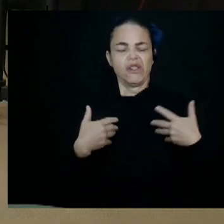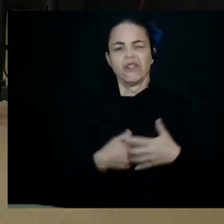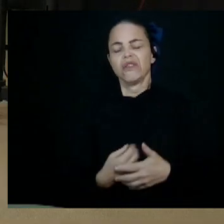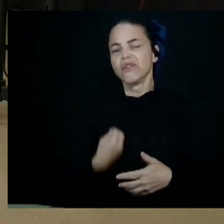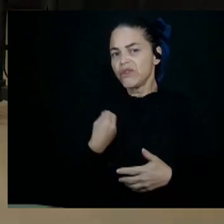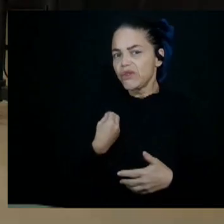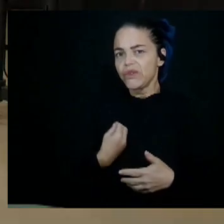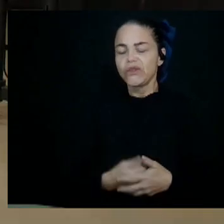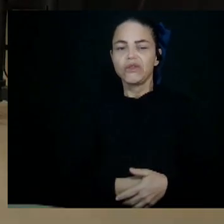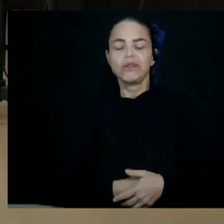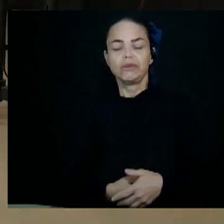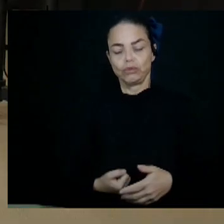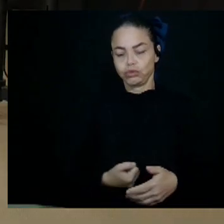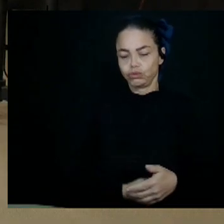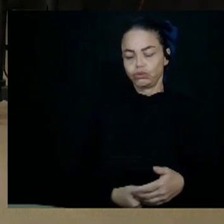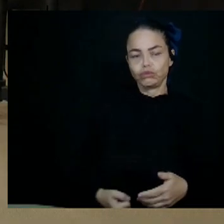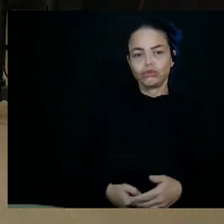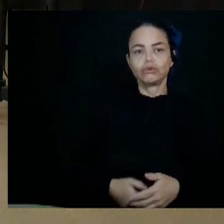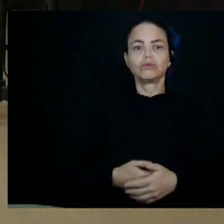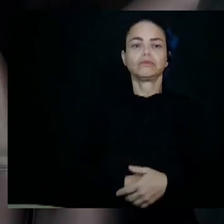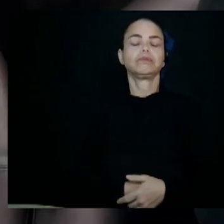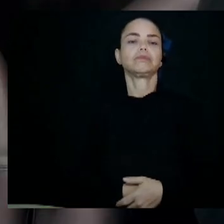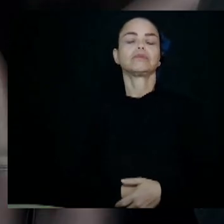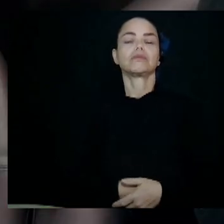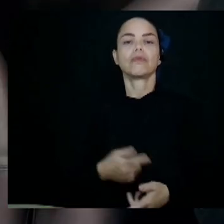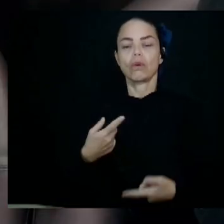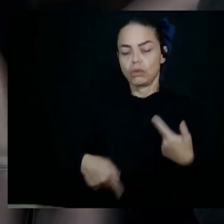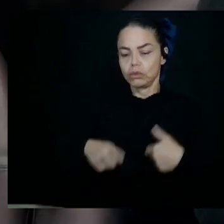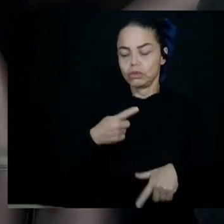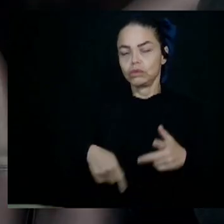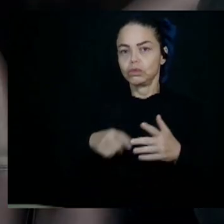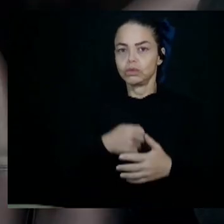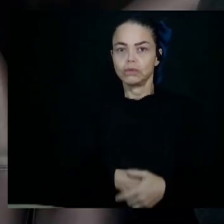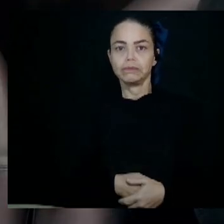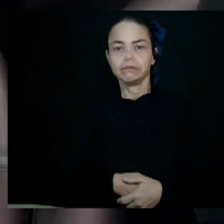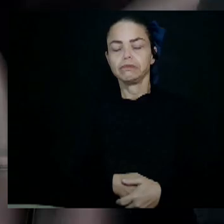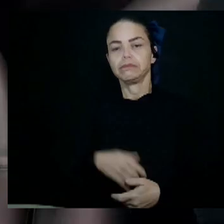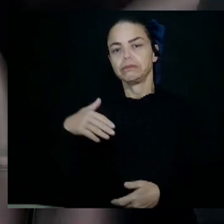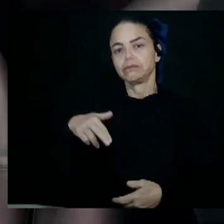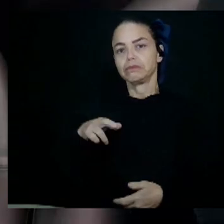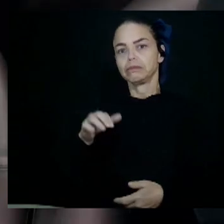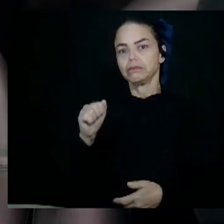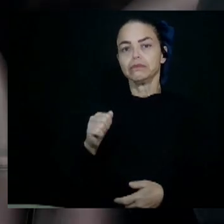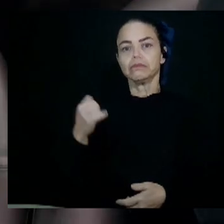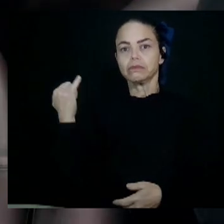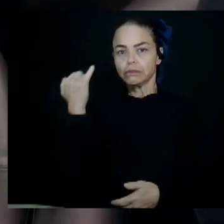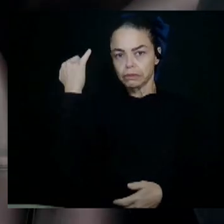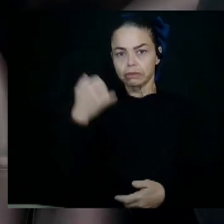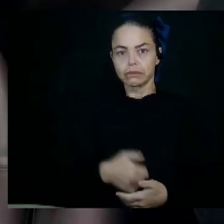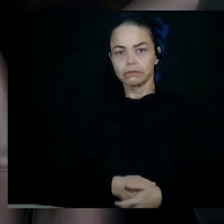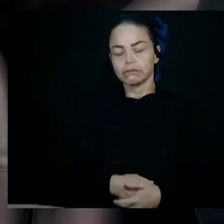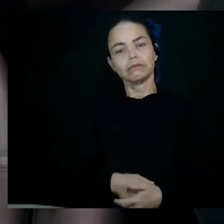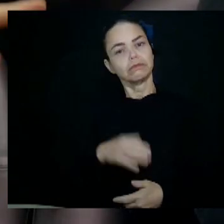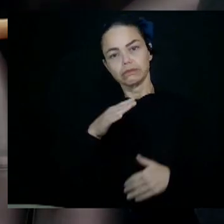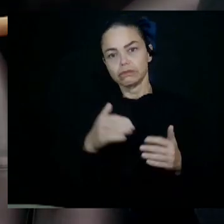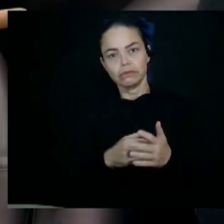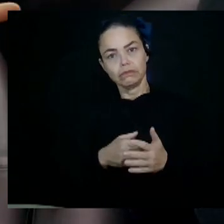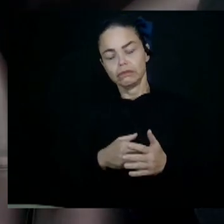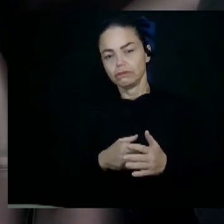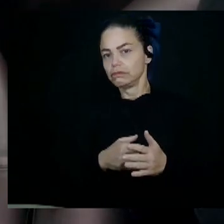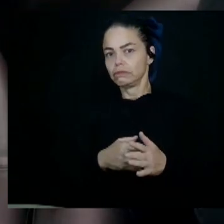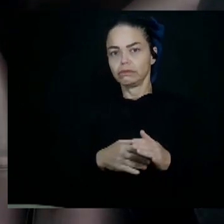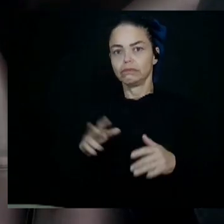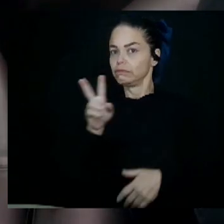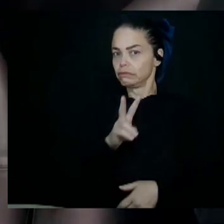questão intestinal também? Vamos lá. A Mara pontuou uma questão importante. Nem todo vegetariano é